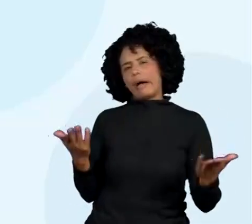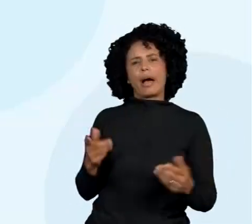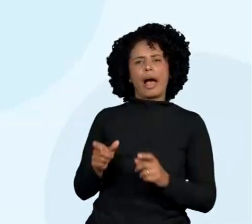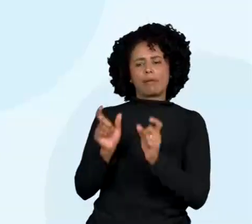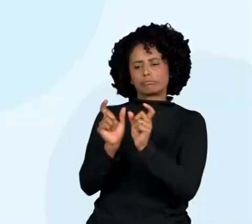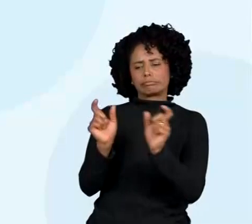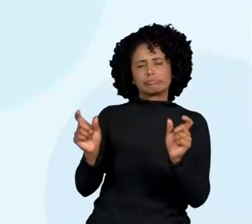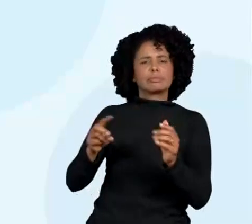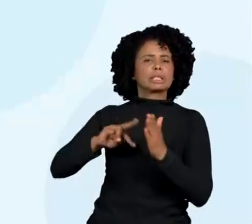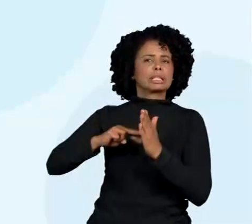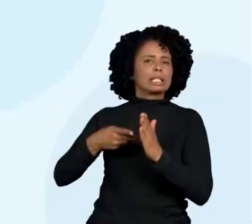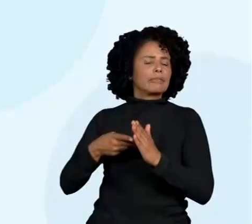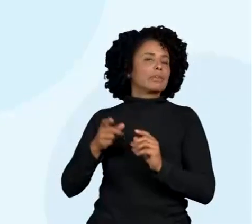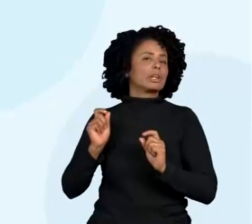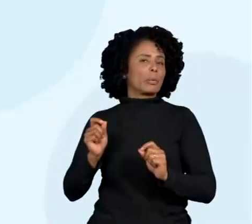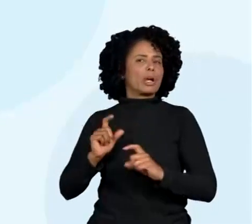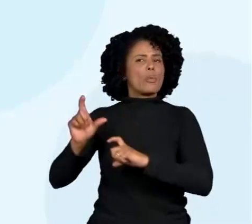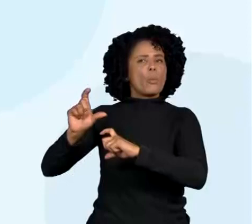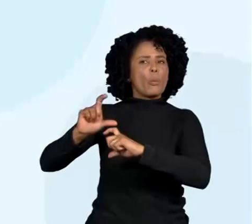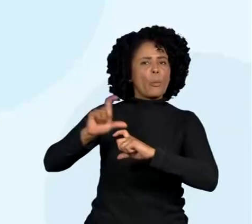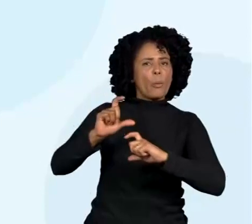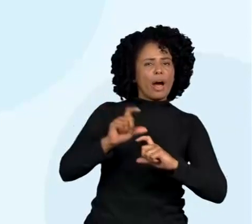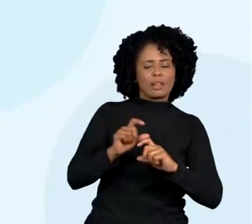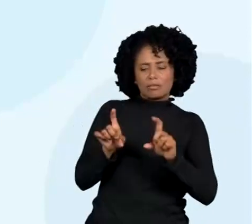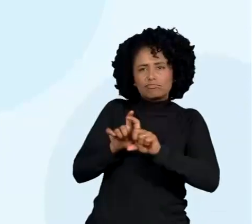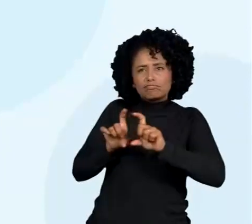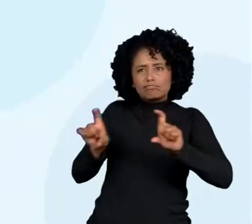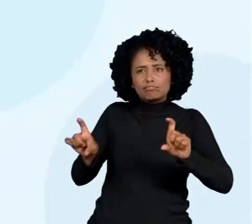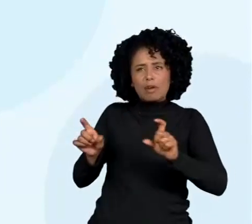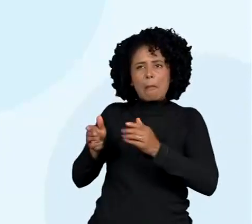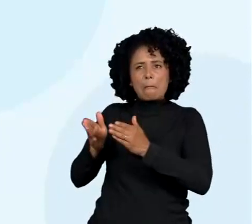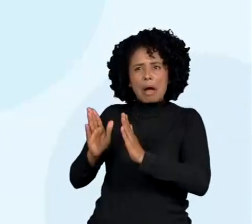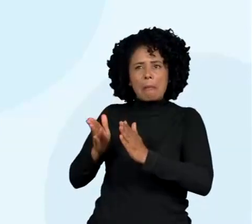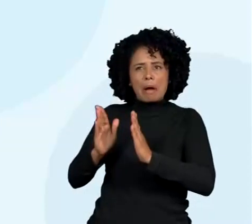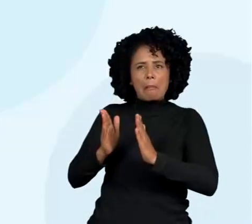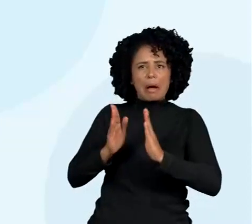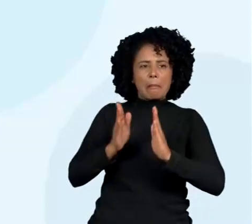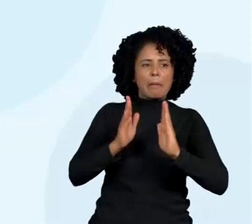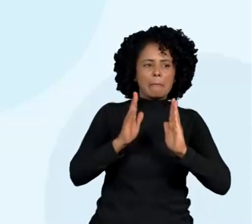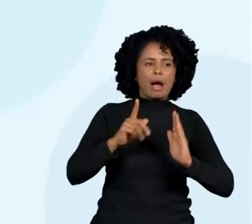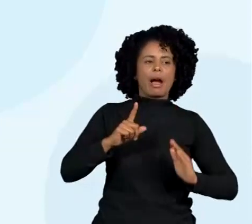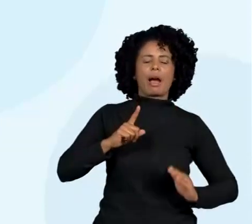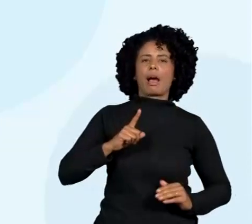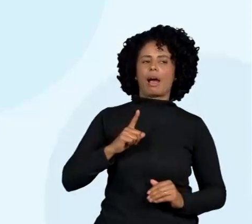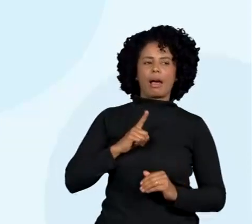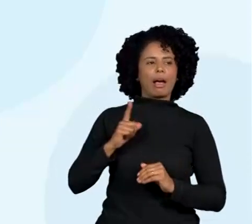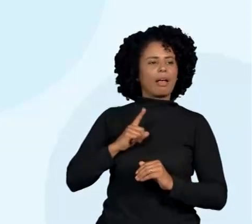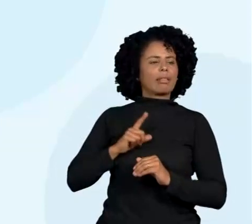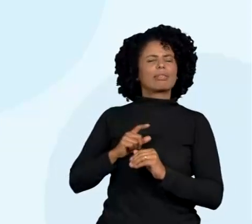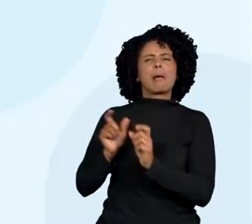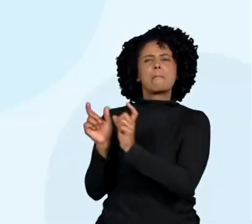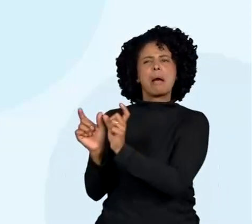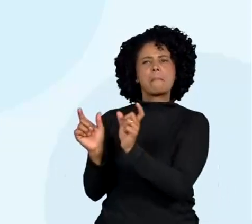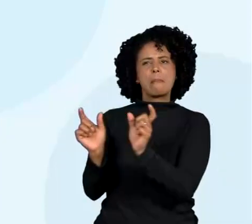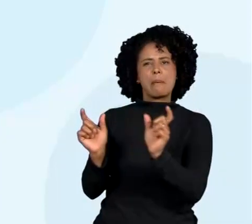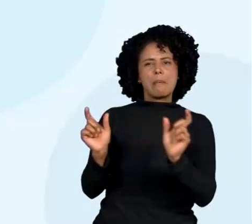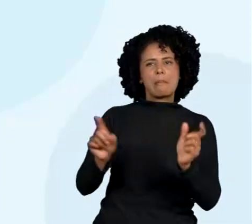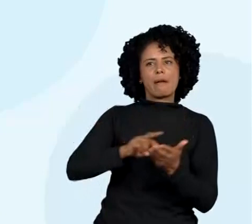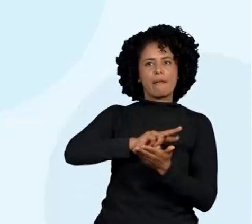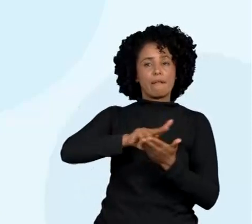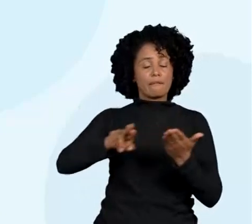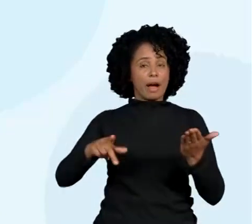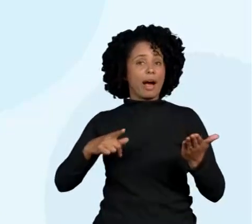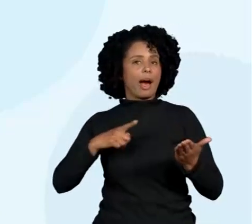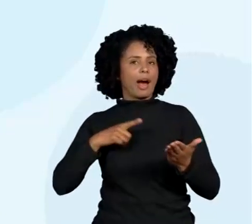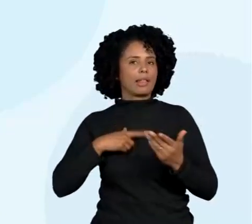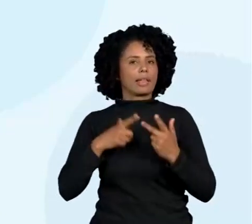em quadrinhos que é contada em uma sequência de quadros com elementos diversos, linguagem verbal e